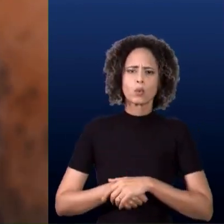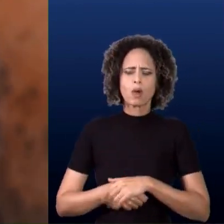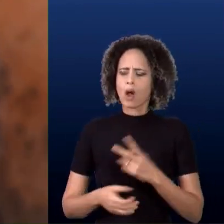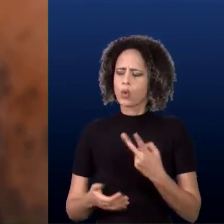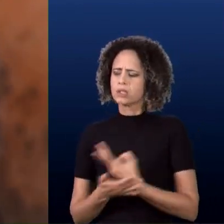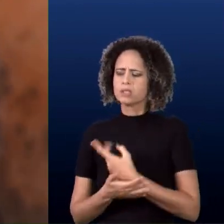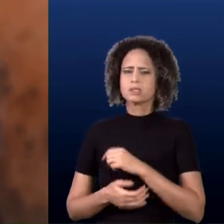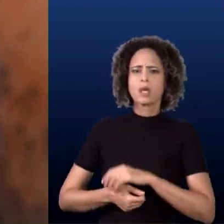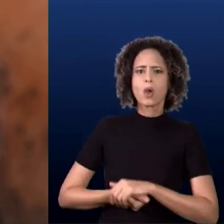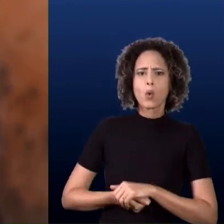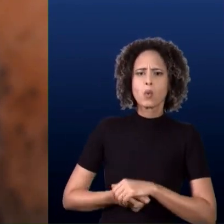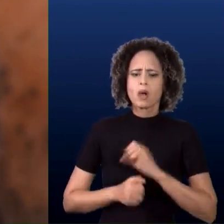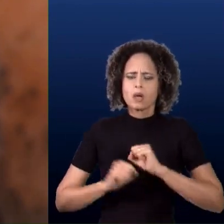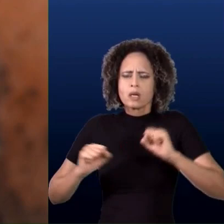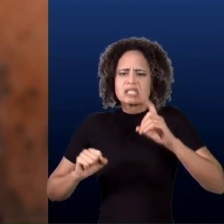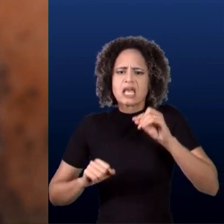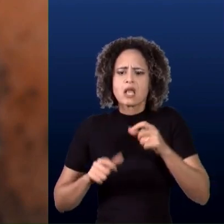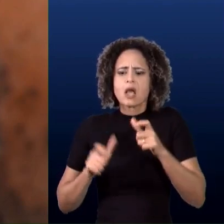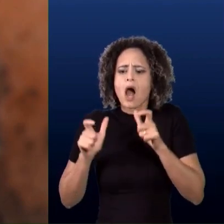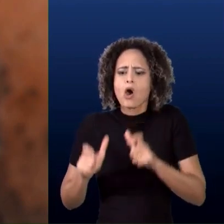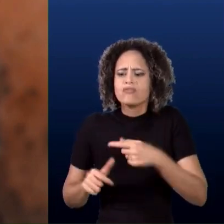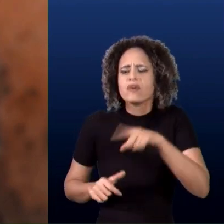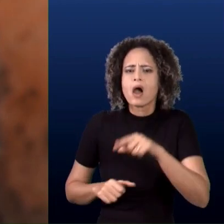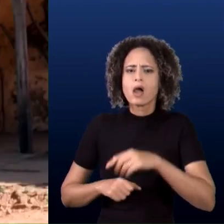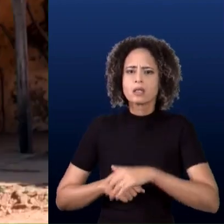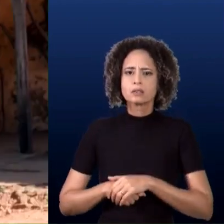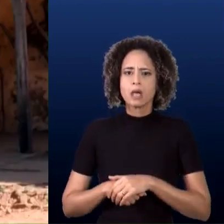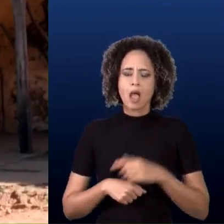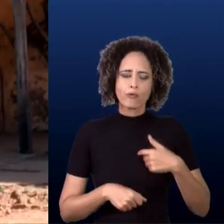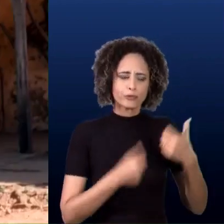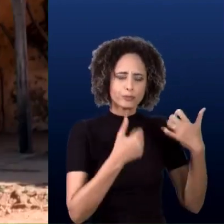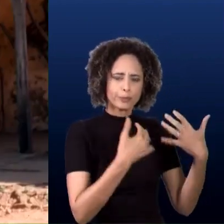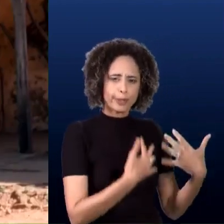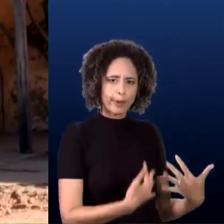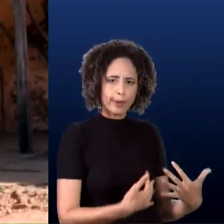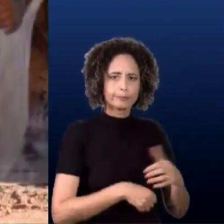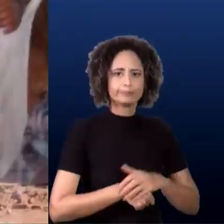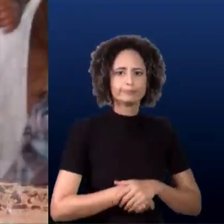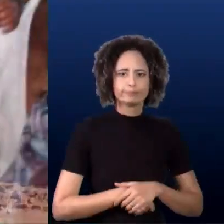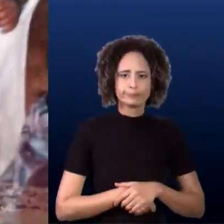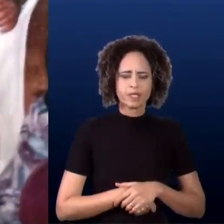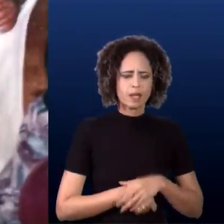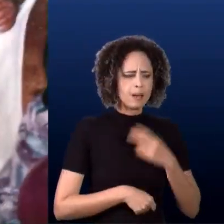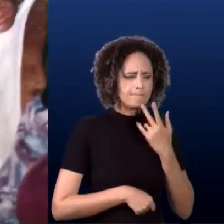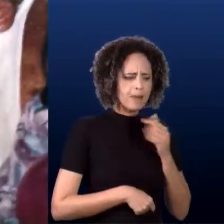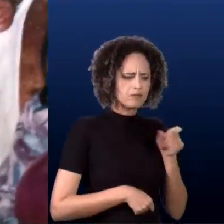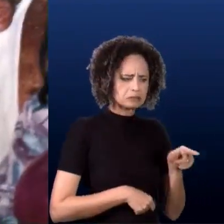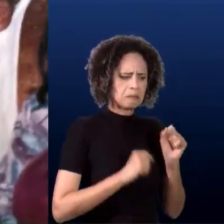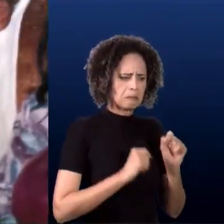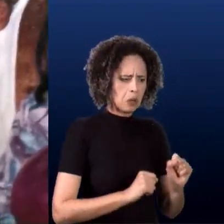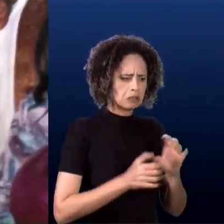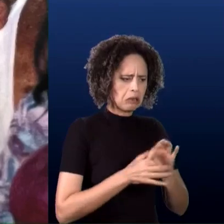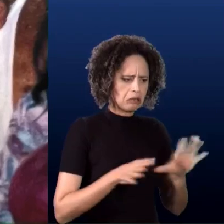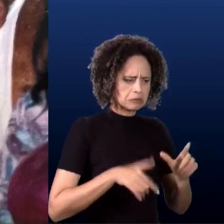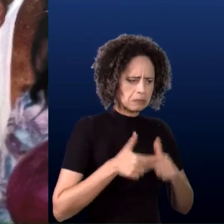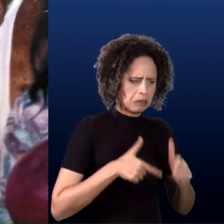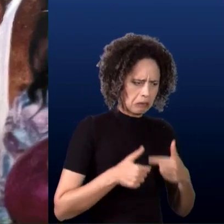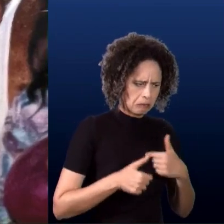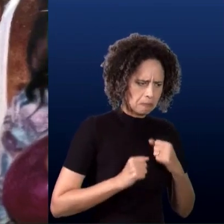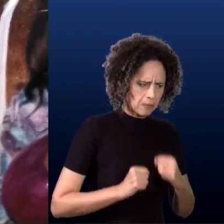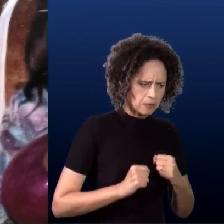perguntou: Wagner, o que que tá vendo? O que que tá acordando tão cedo? Tu tá indo pra onde? E eu fui contar pra ele: pai, se o senhor me deixar